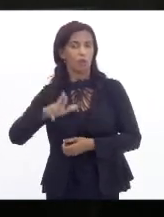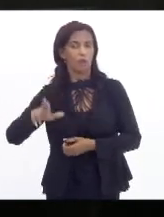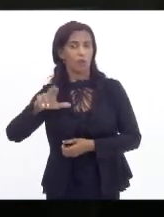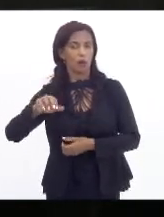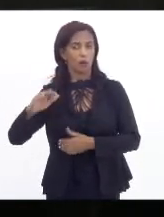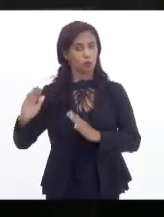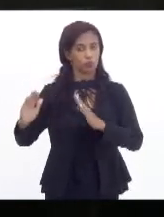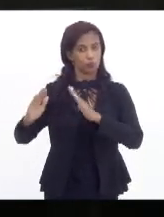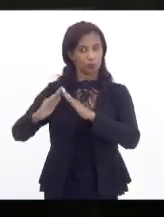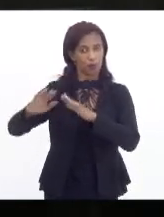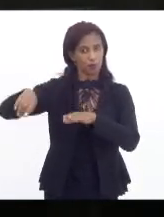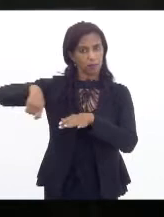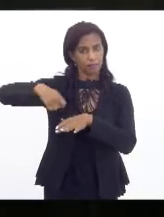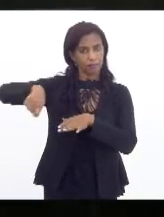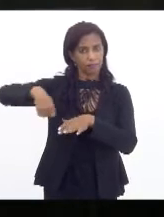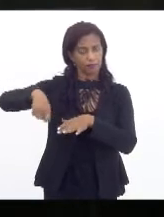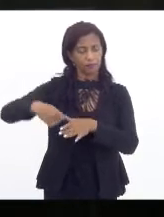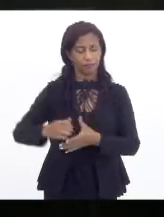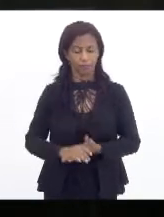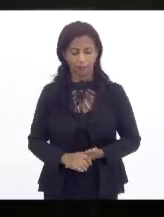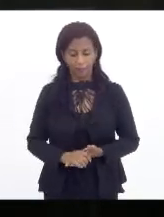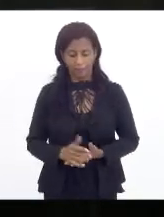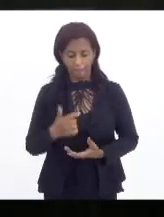doméstico. Eu quero